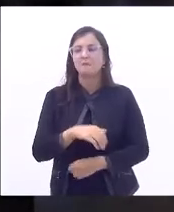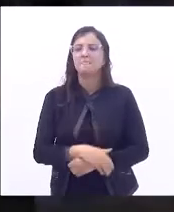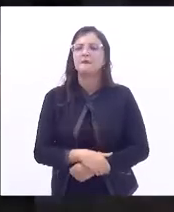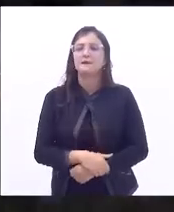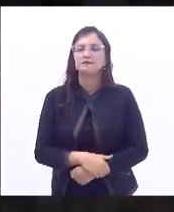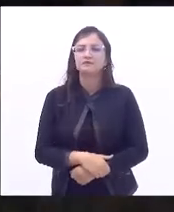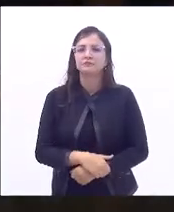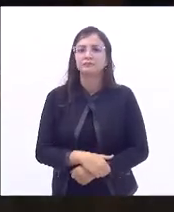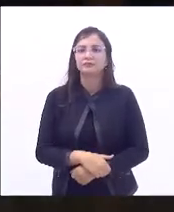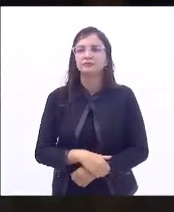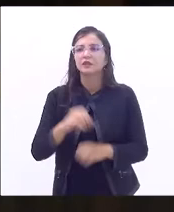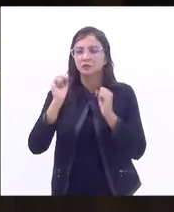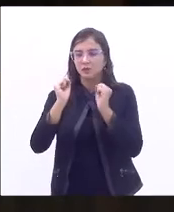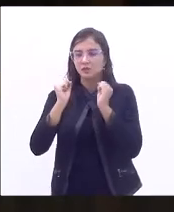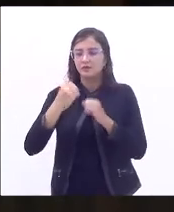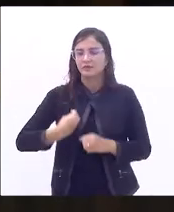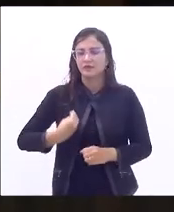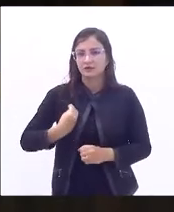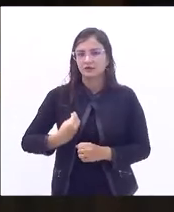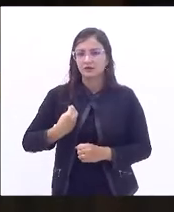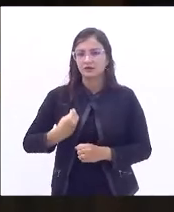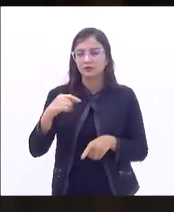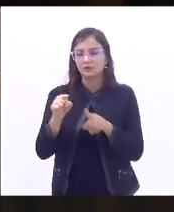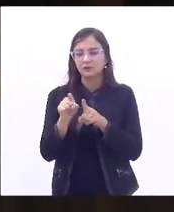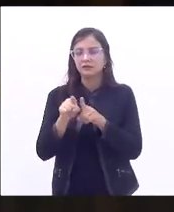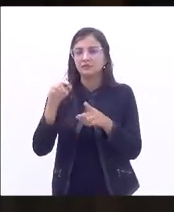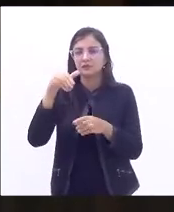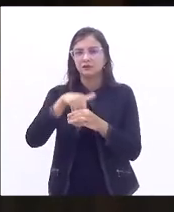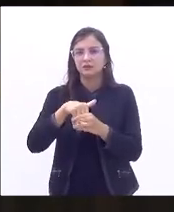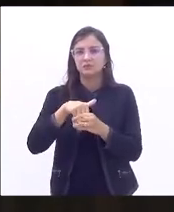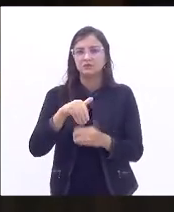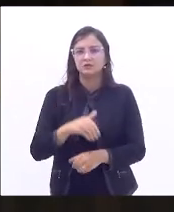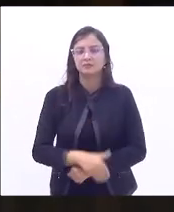Pode dar presença e a votação.